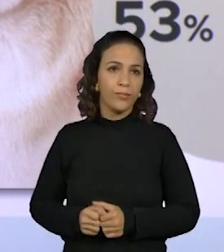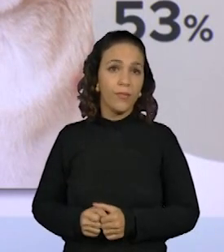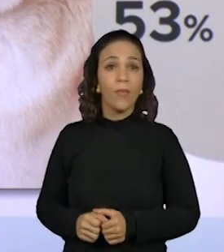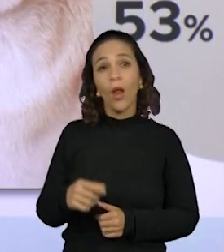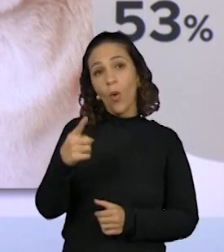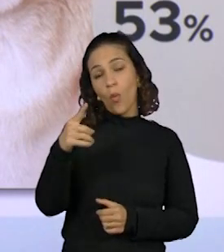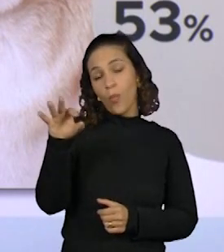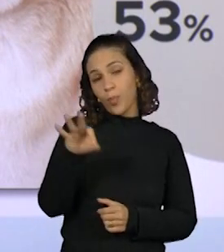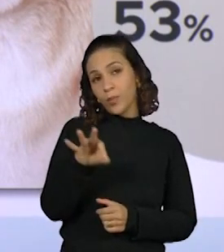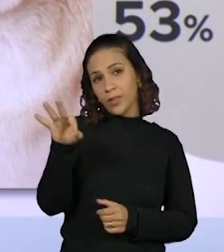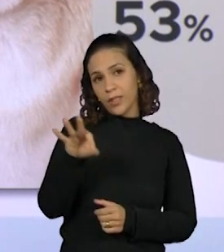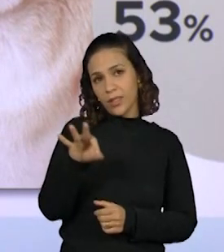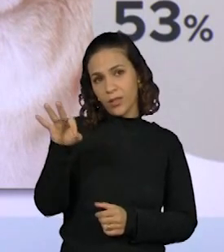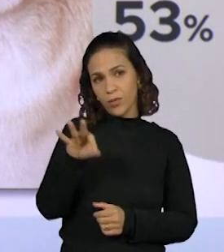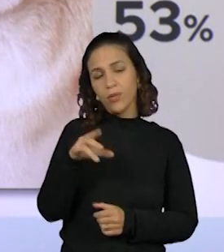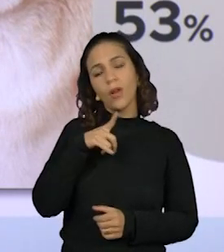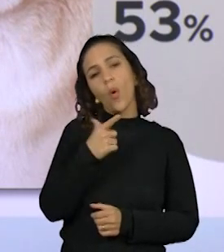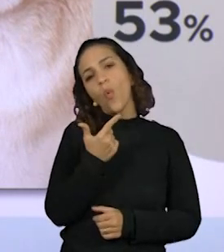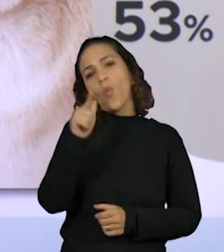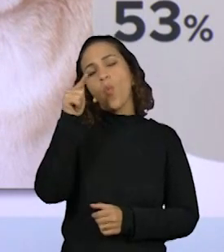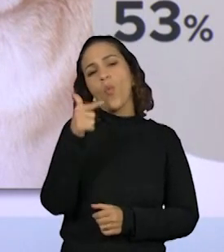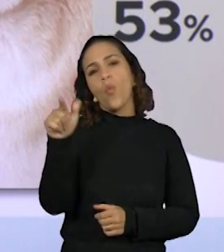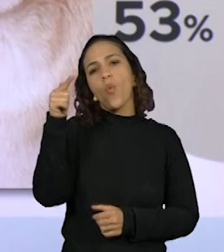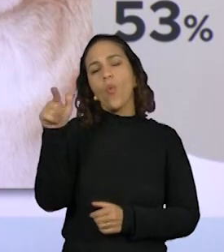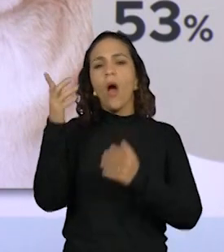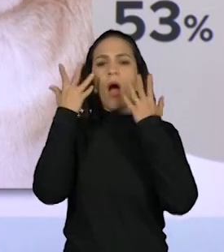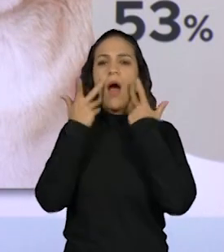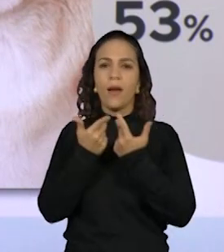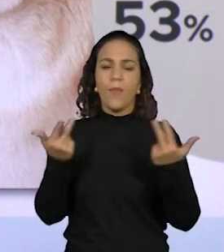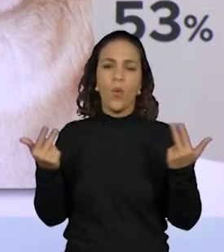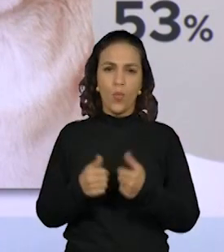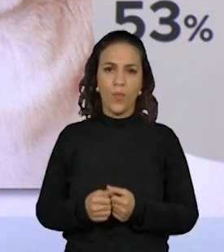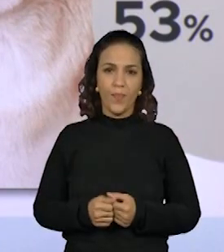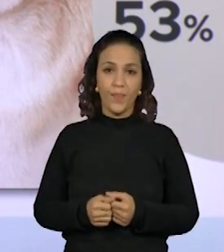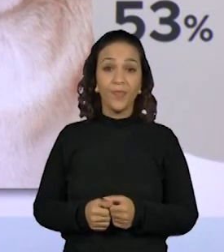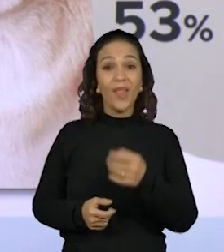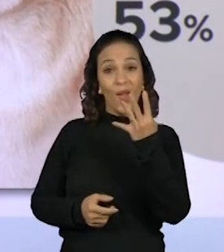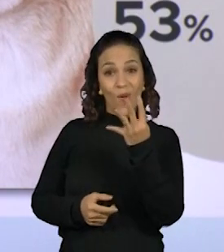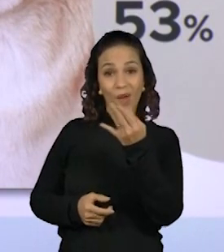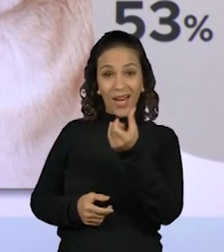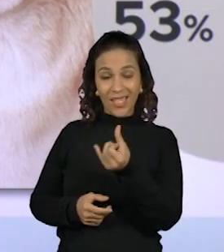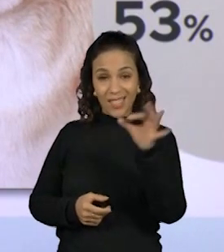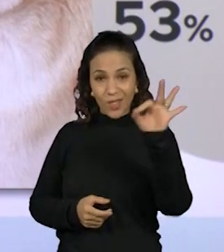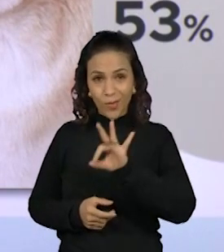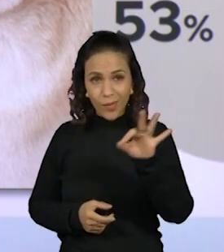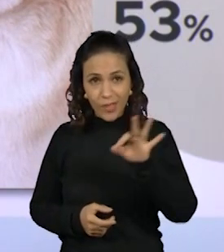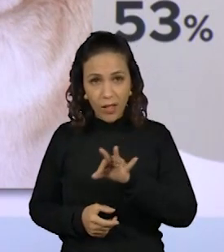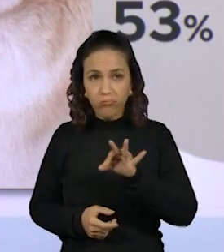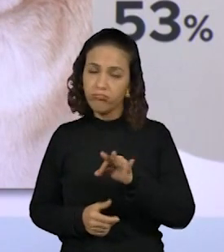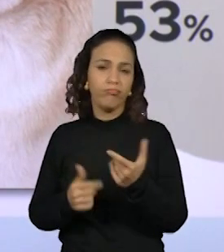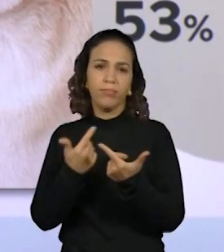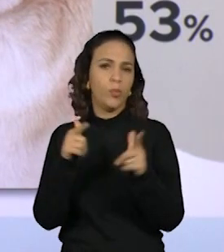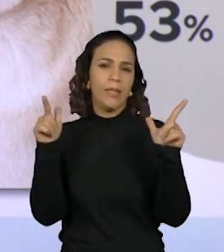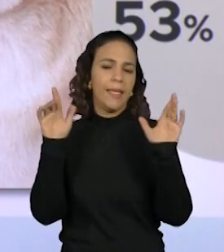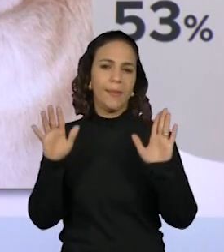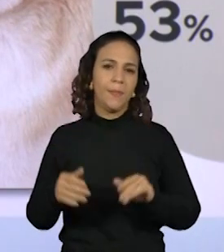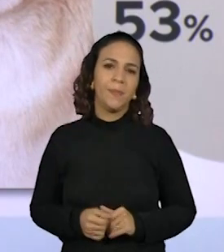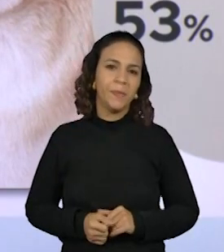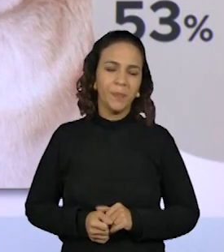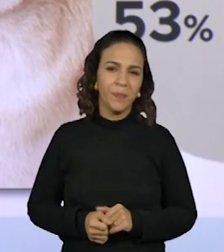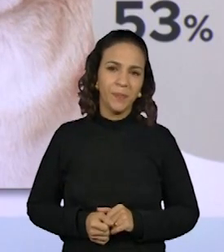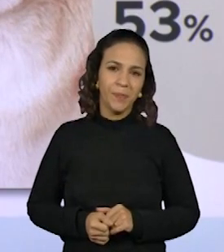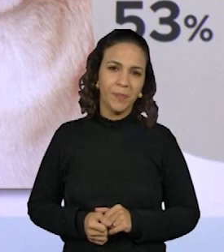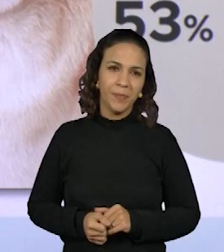1% das casas tem outros bichos e 46% não possuem animais